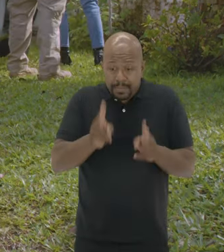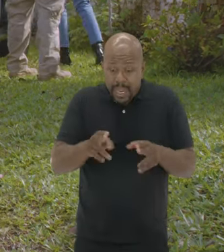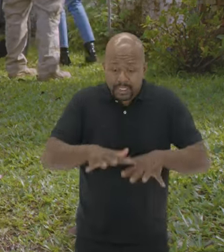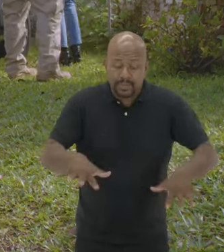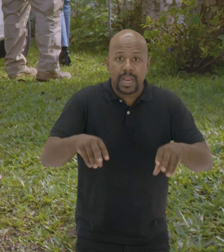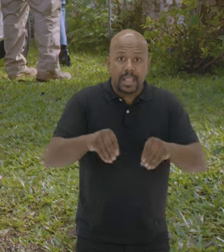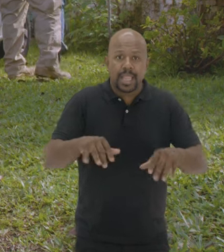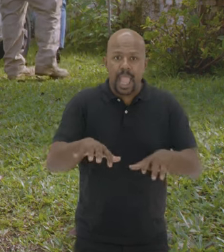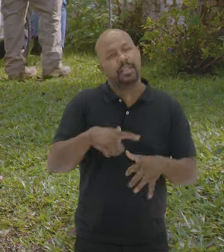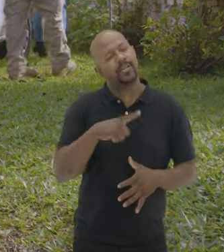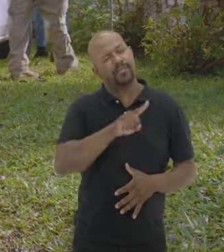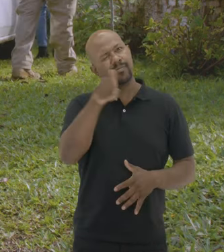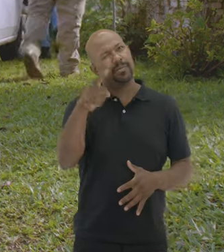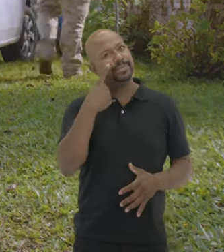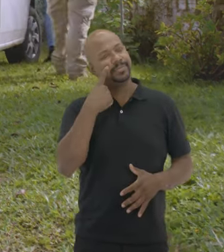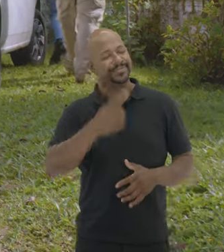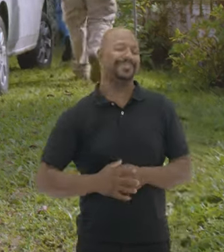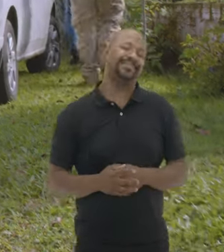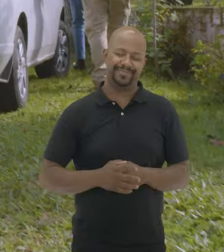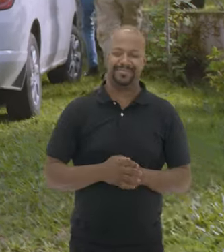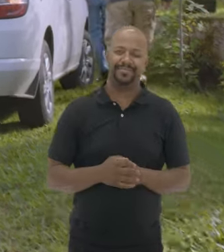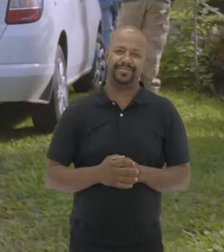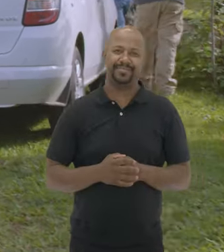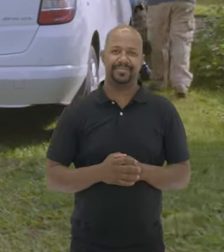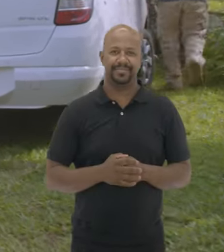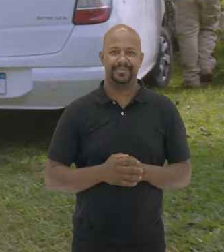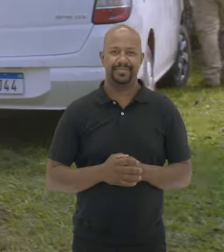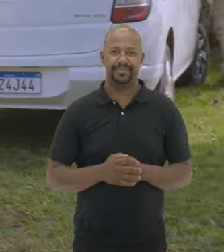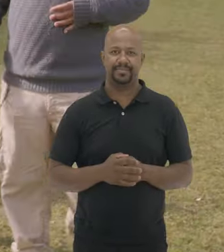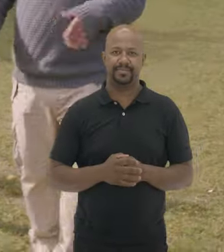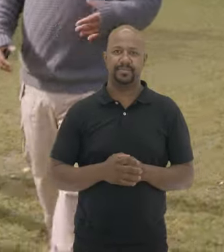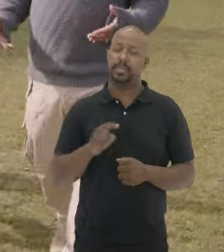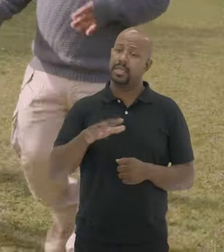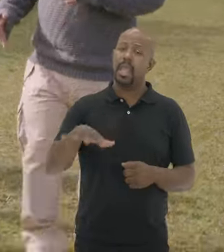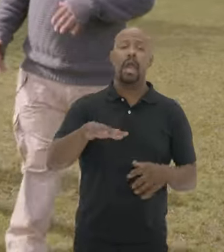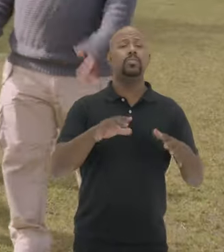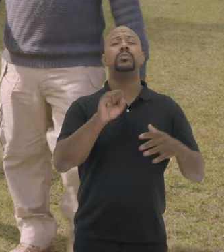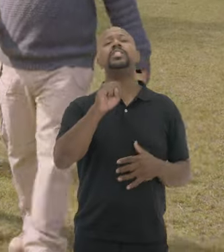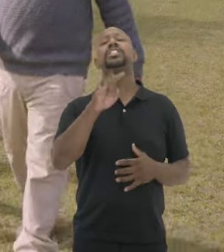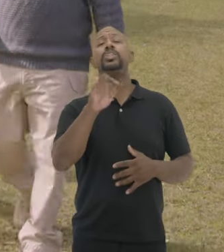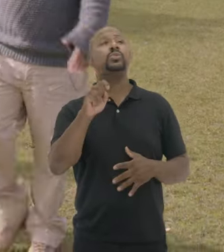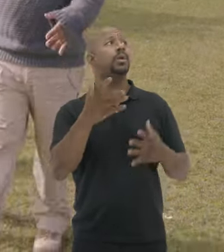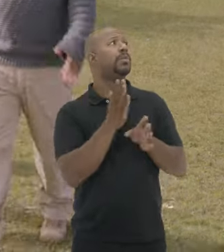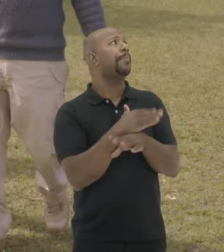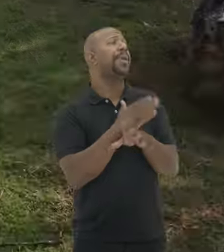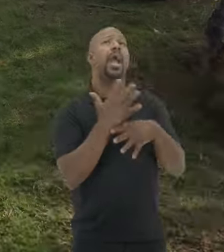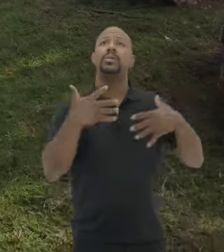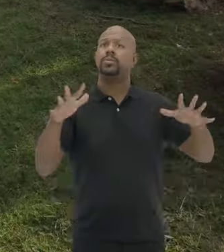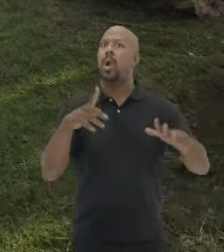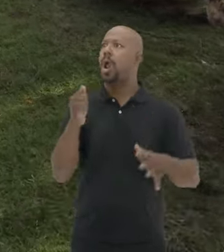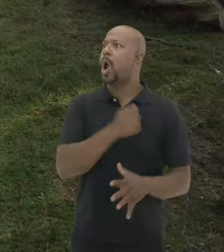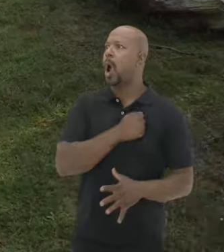ainda no solo Então vamos observar eles chegam no Jardim João que é um sítio realmente a céu aberto né